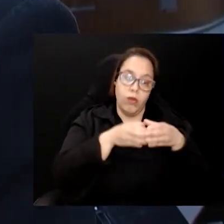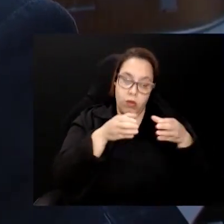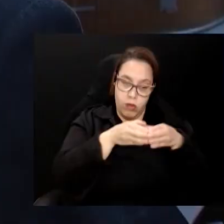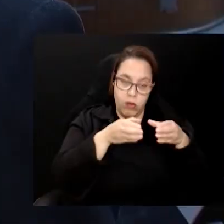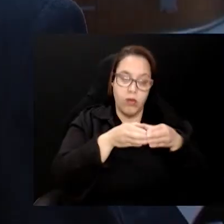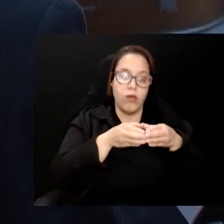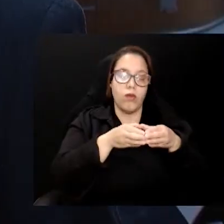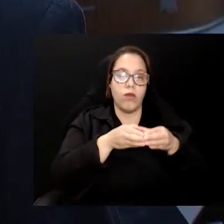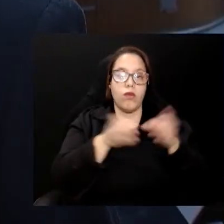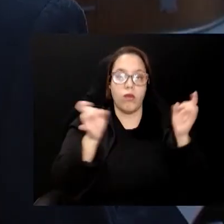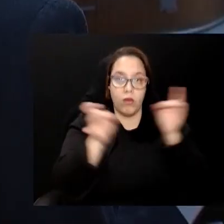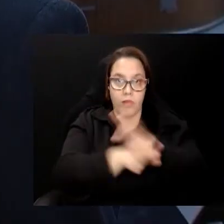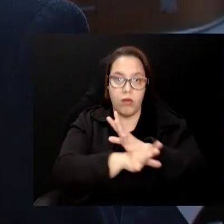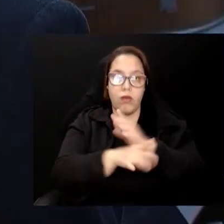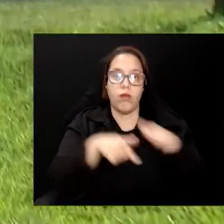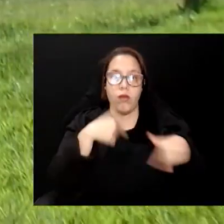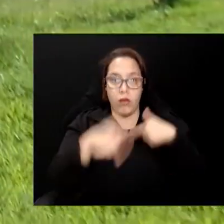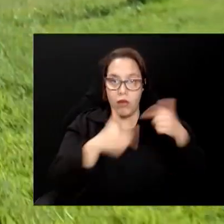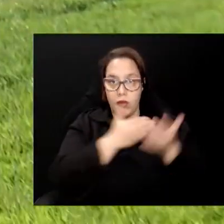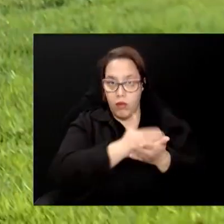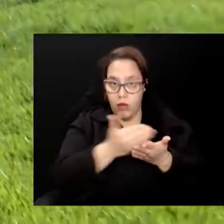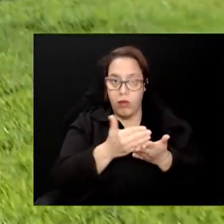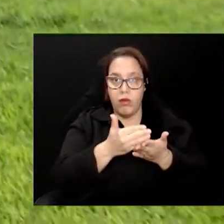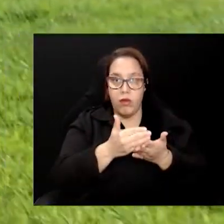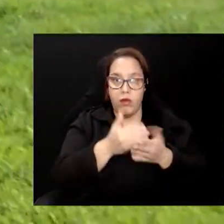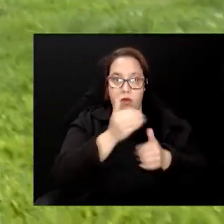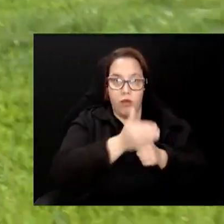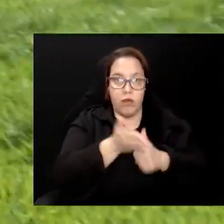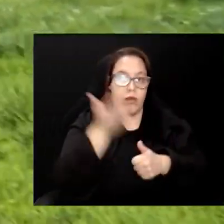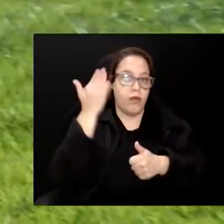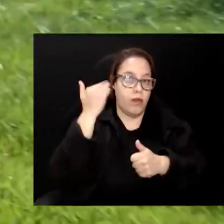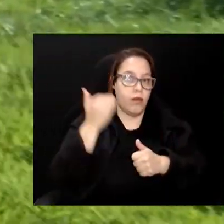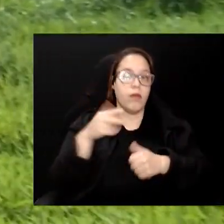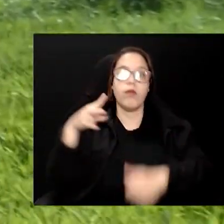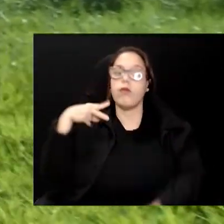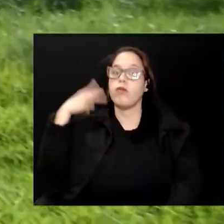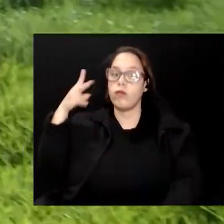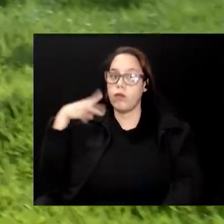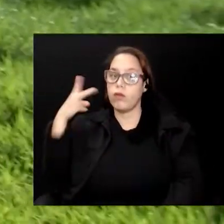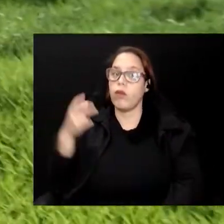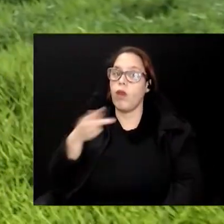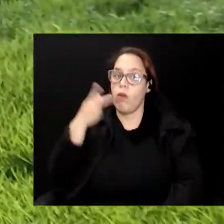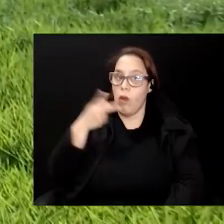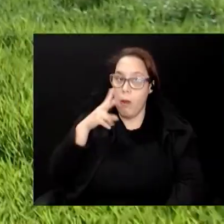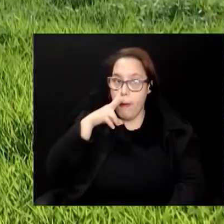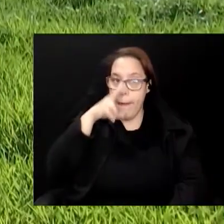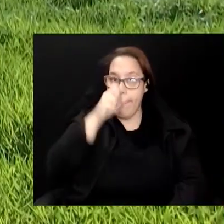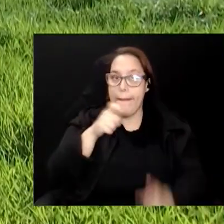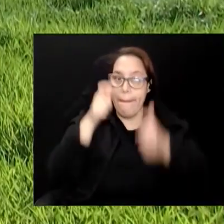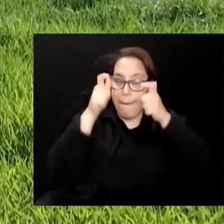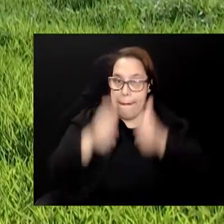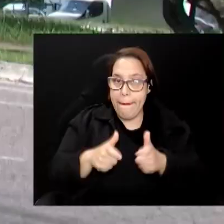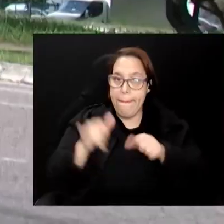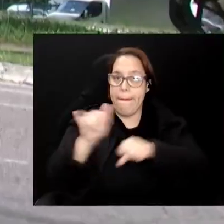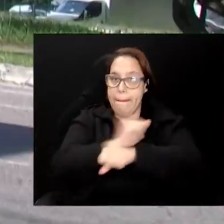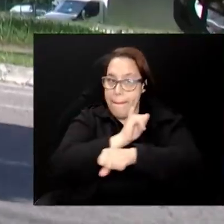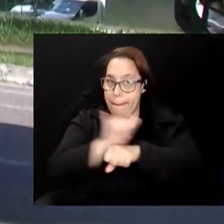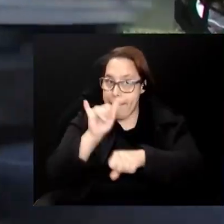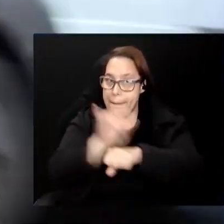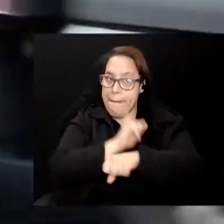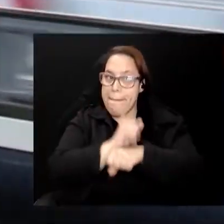esse trabalho que a Câmara começou no mandato passado. O parlamentar salienta que a área é estratégica para Campinas